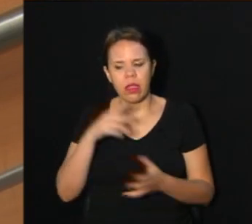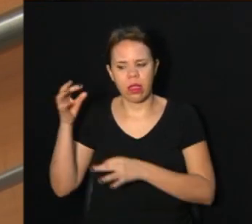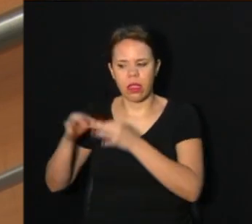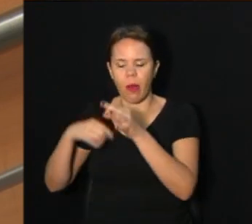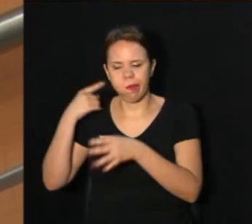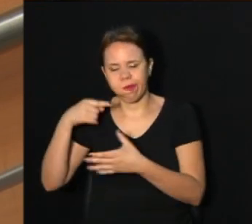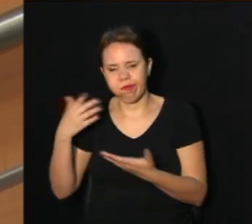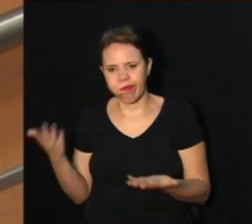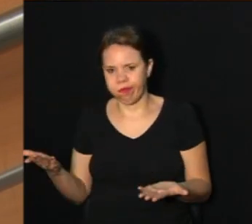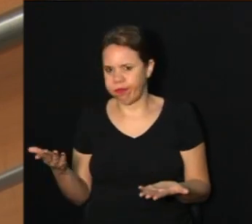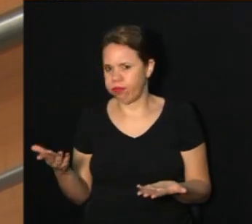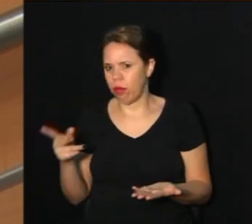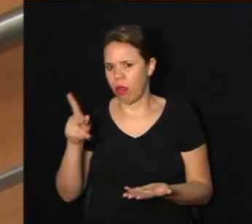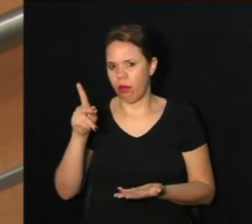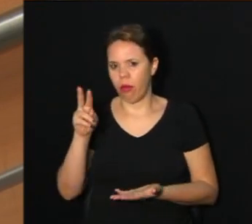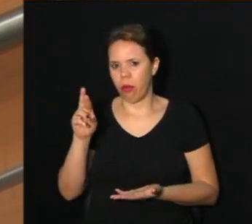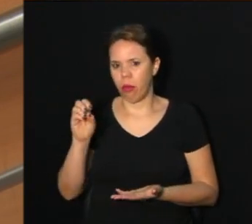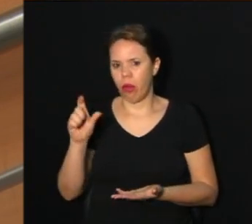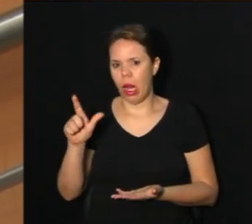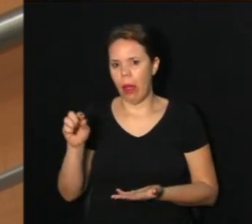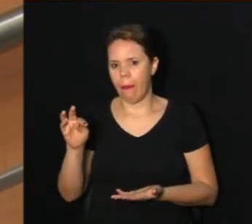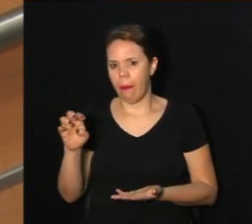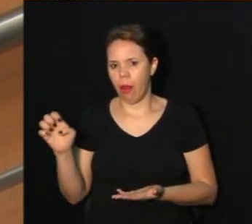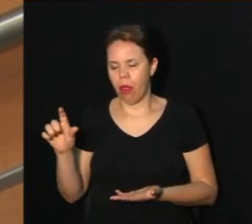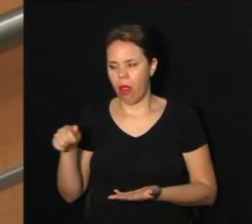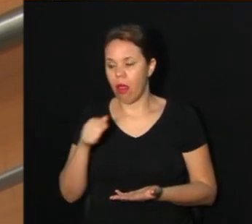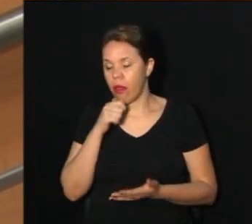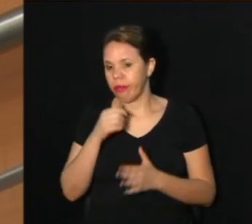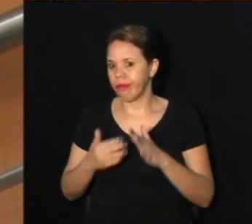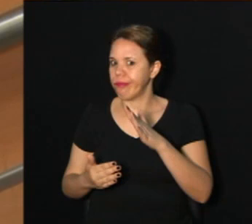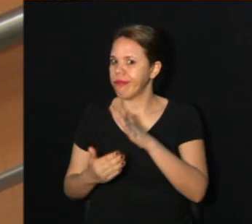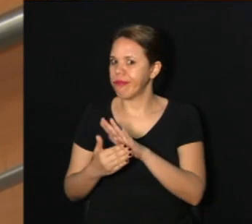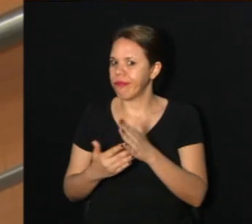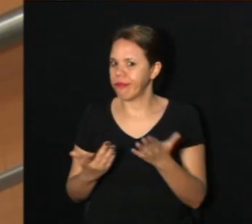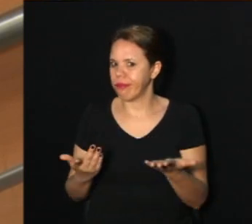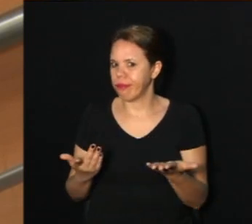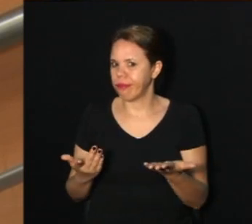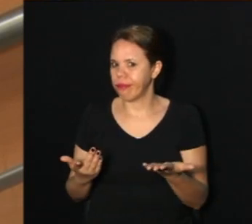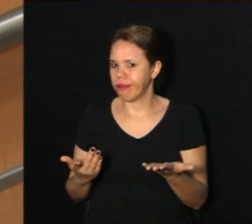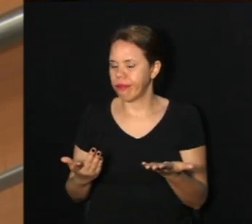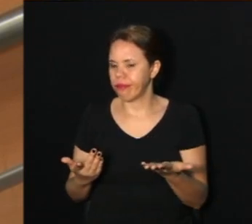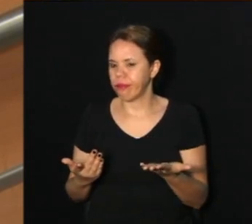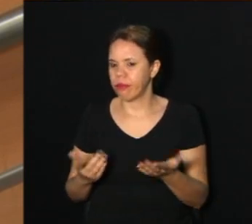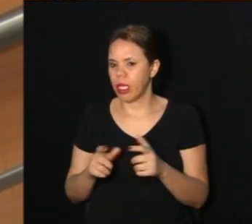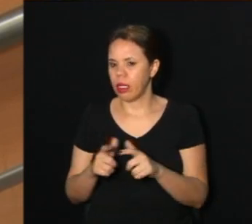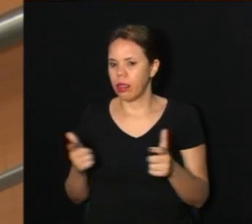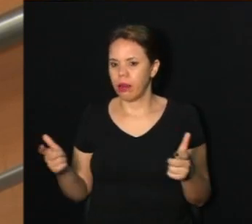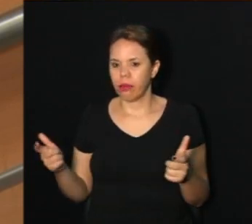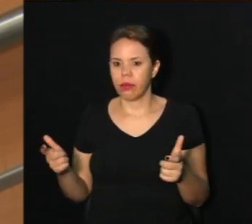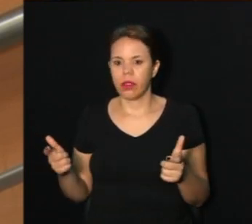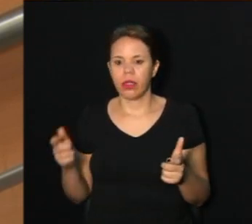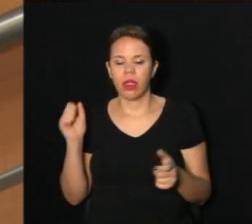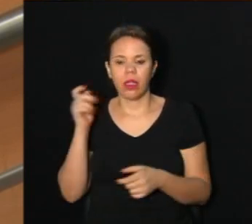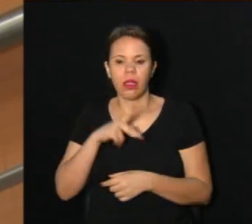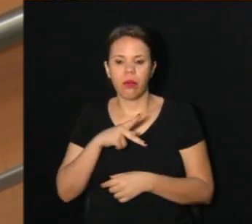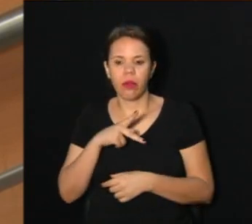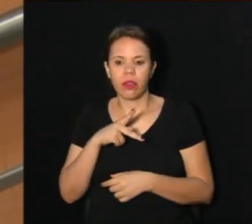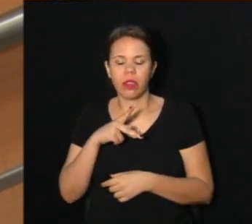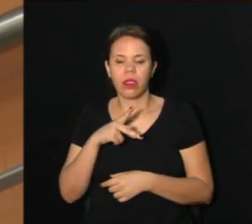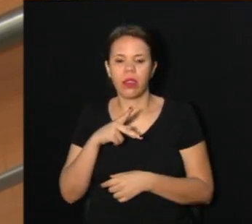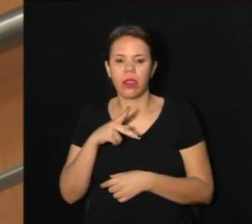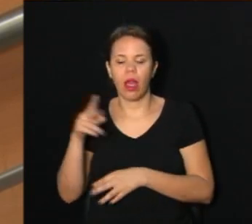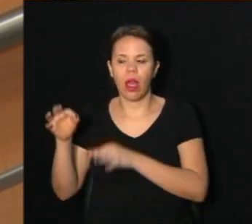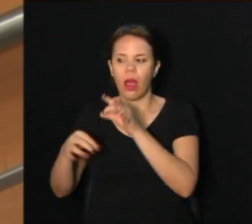há o prolabore faciendo, ainda extrateto. É incrível. E a maioria deles, desses aposentados, não são